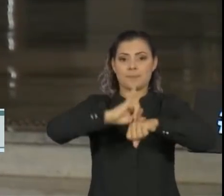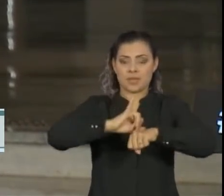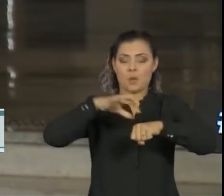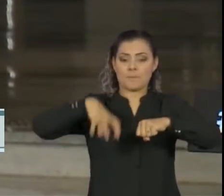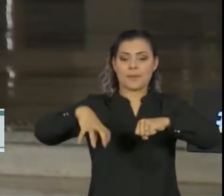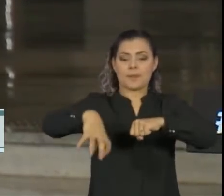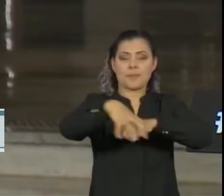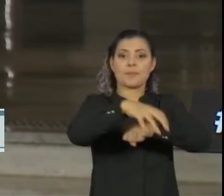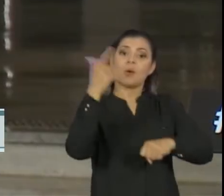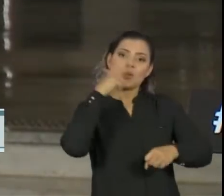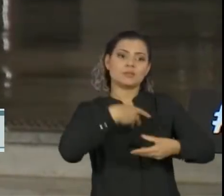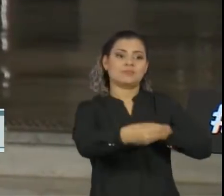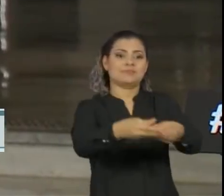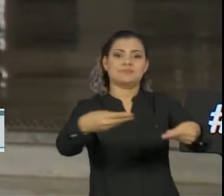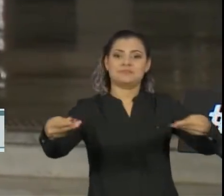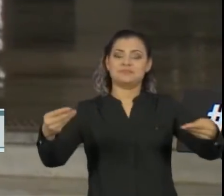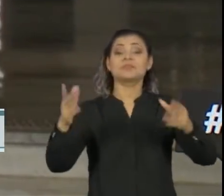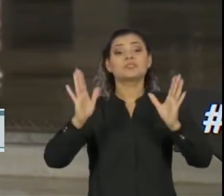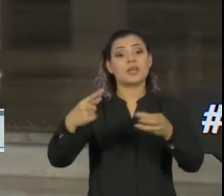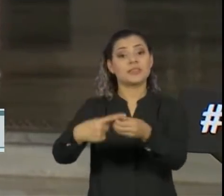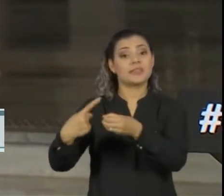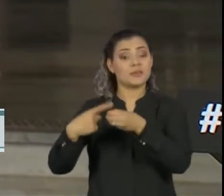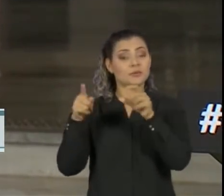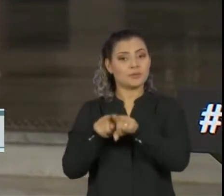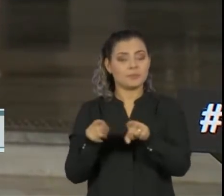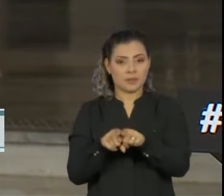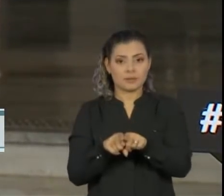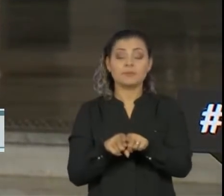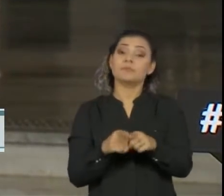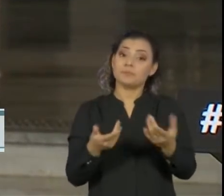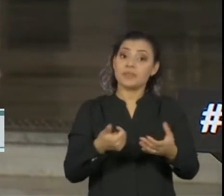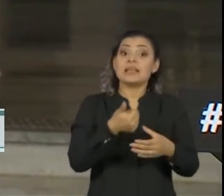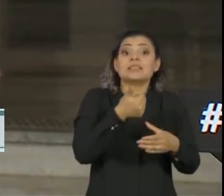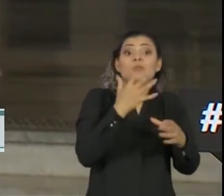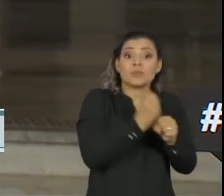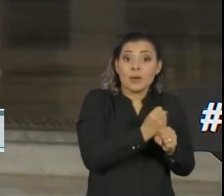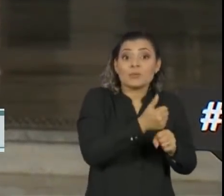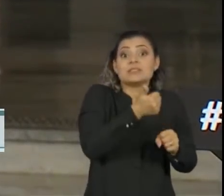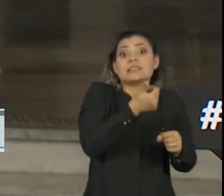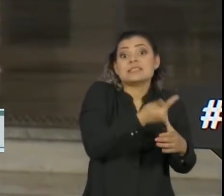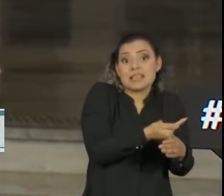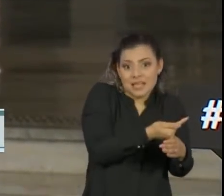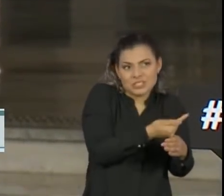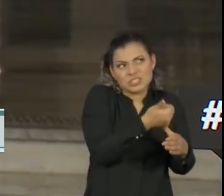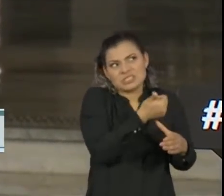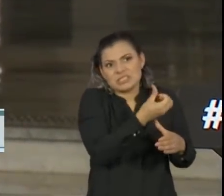região metropolitana e no interior. E com a distribuição de amanhã, nós vamos chegar em